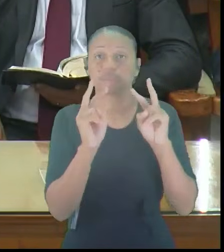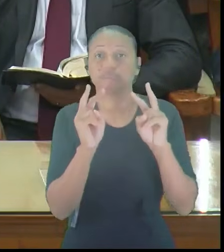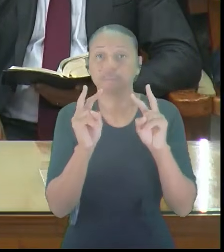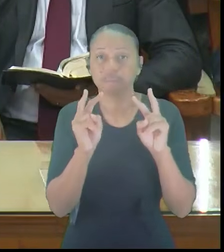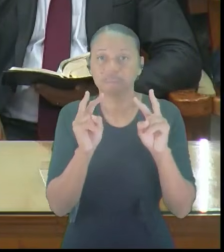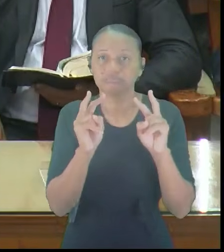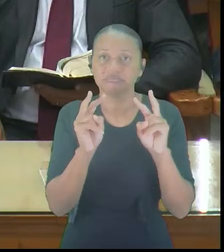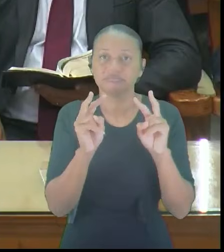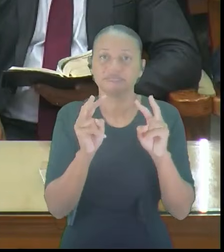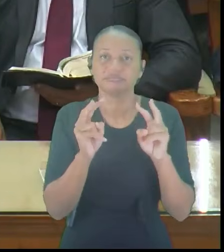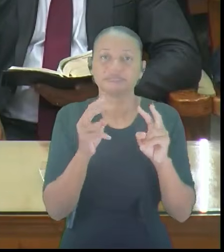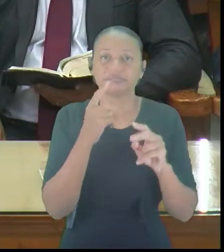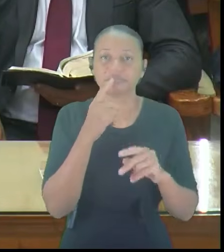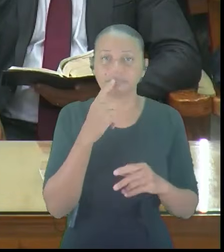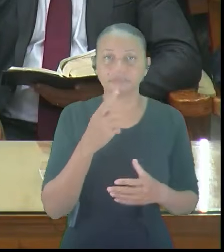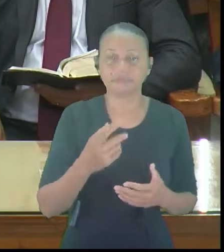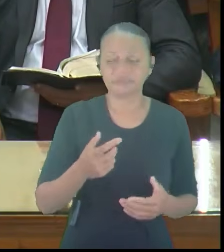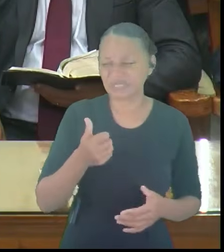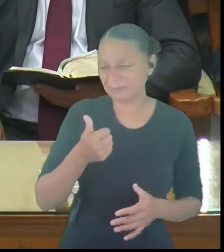30 cegos. Agora,